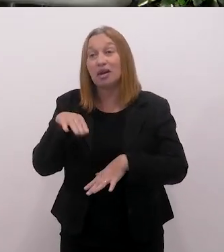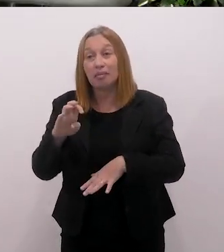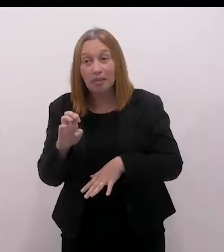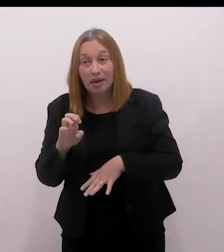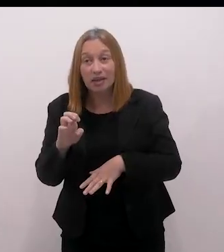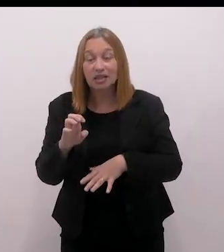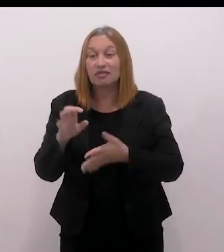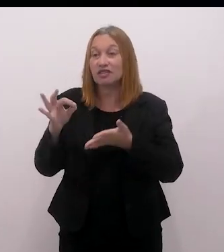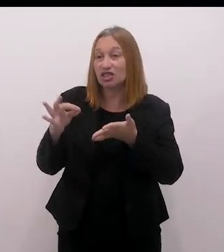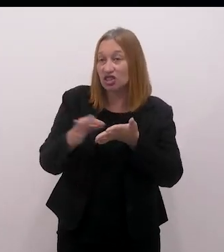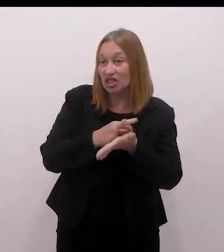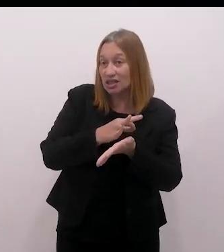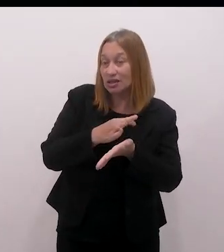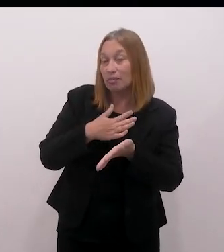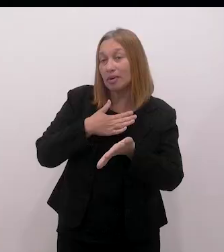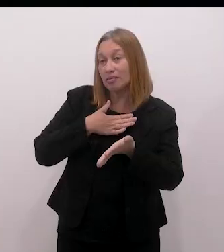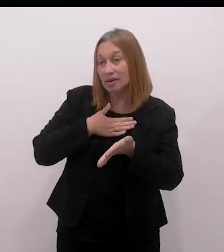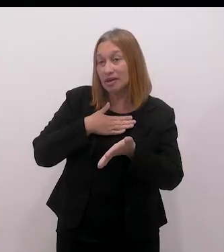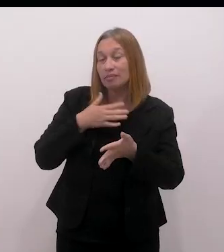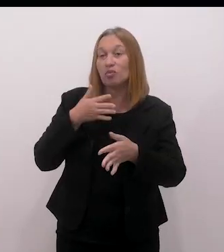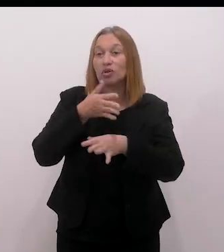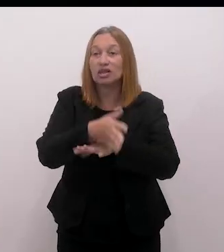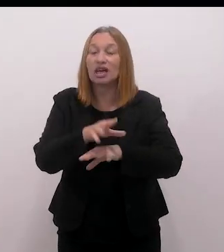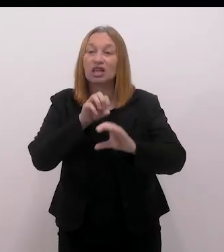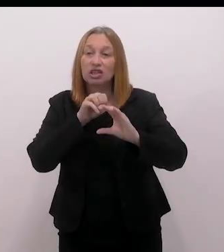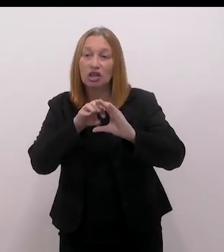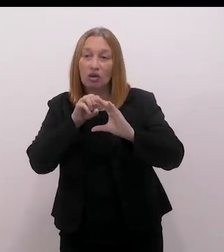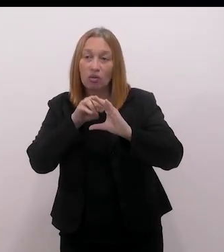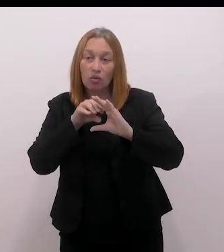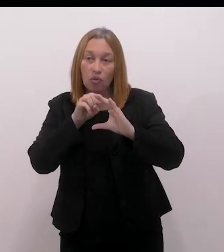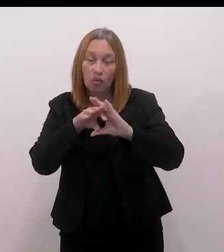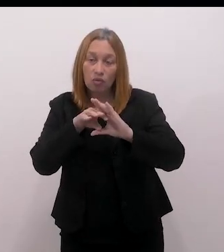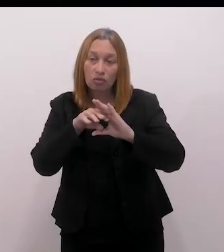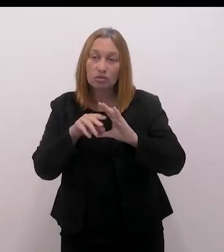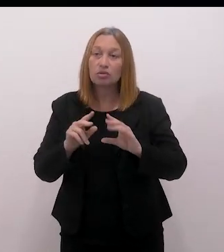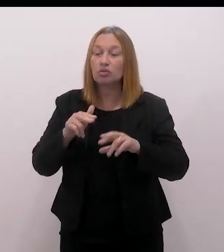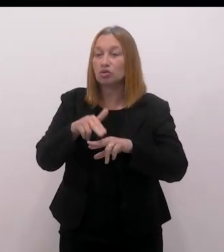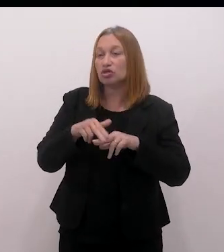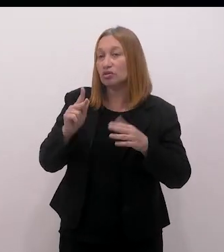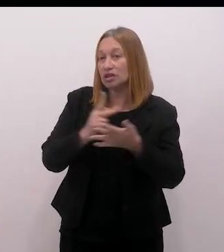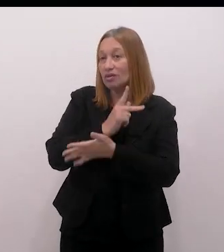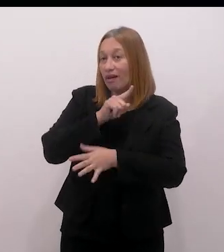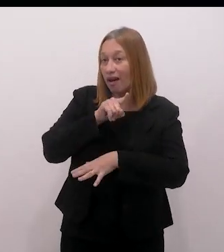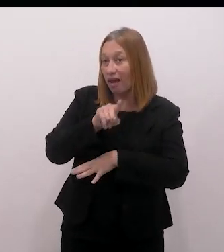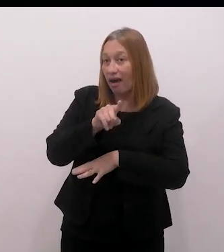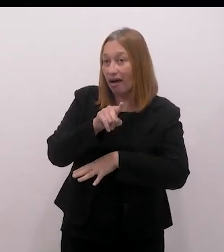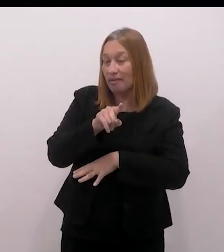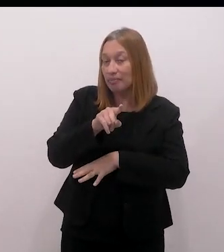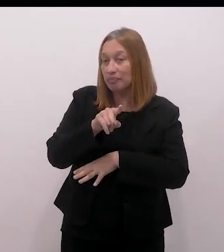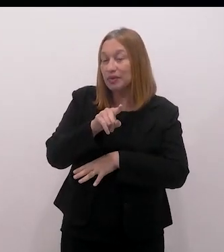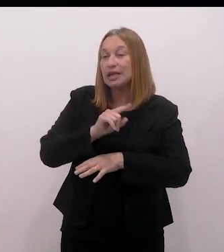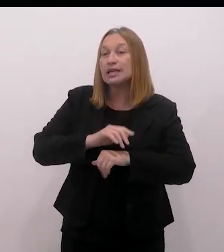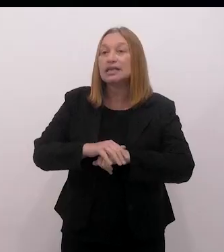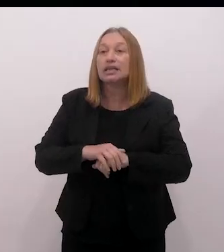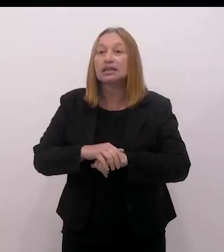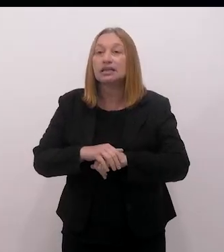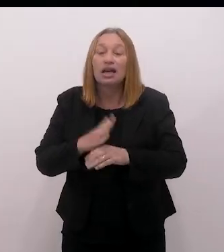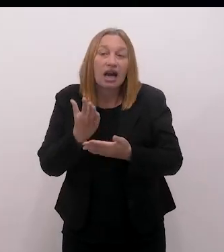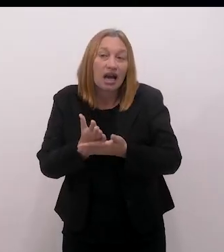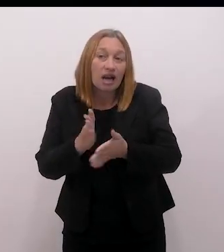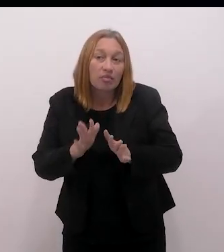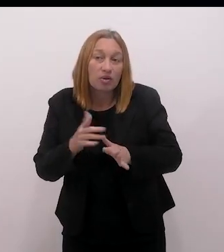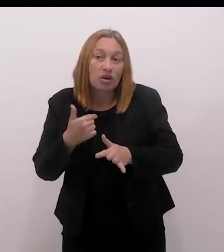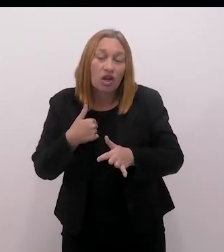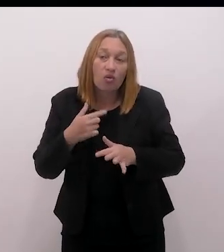feito inscrição para mim ir lá, para entrar na Globo, por causa de uma situação que aconteceu lá, e acabou que